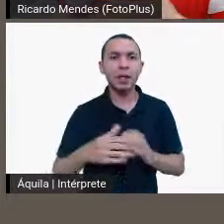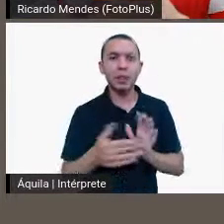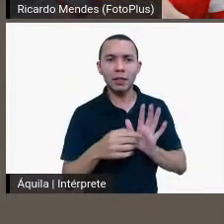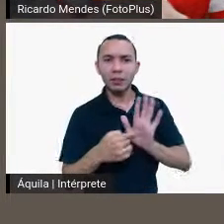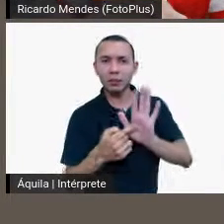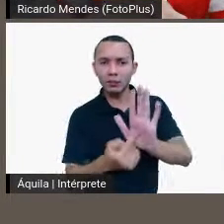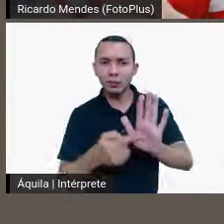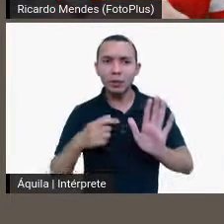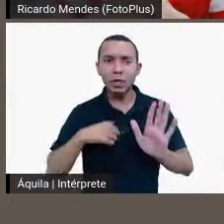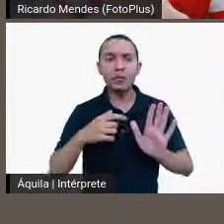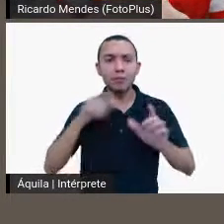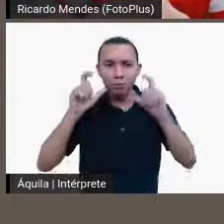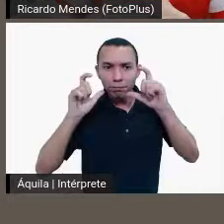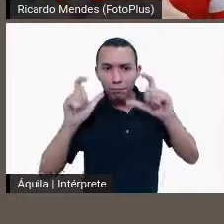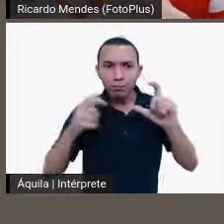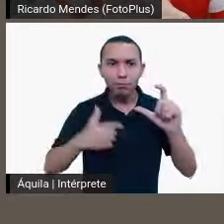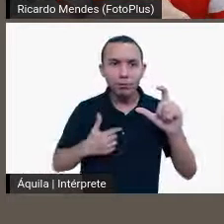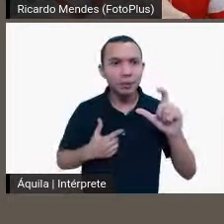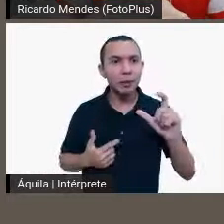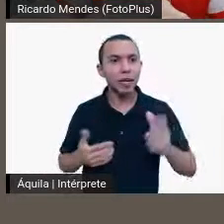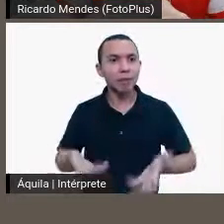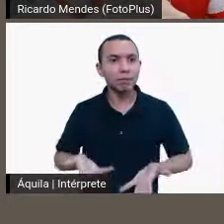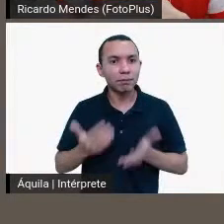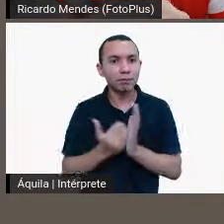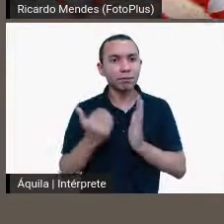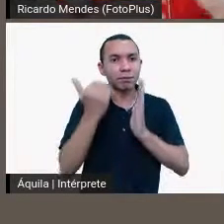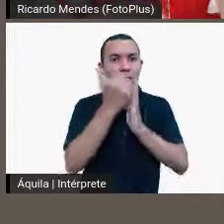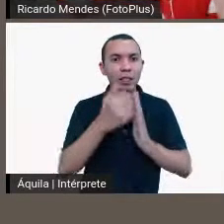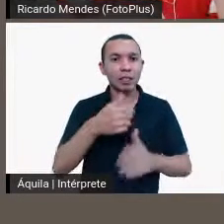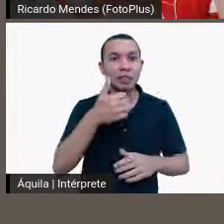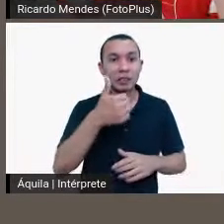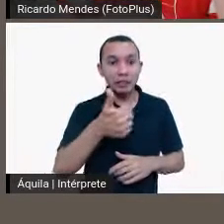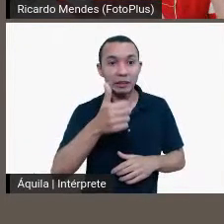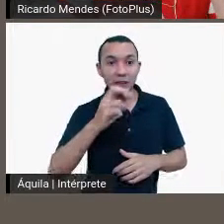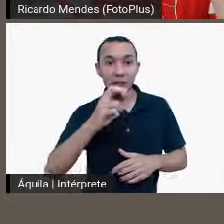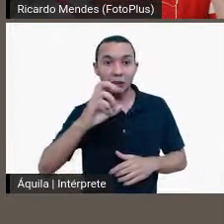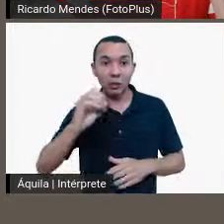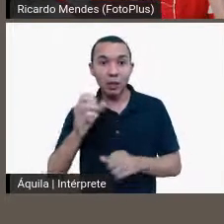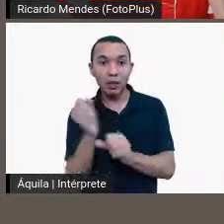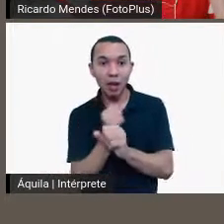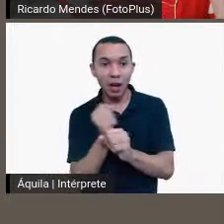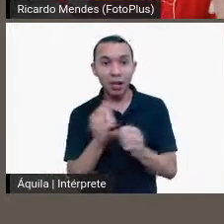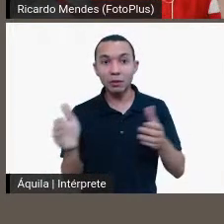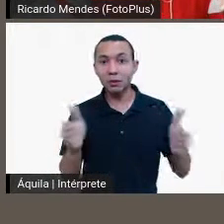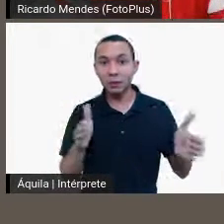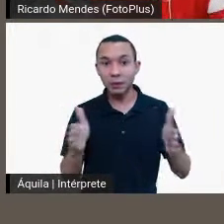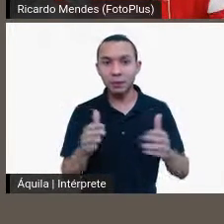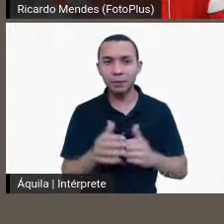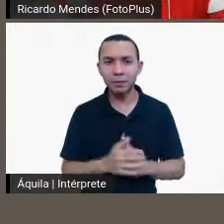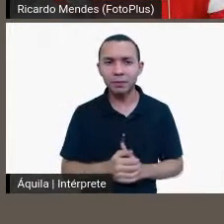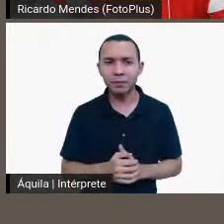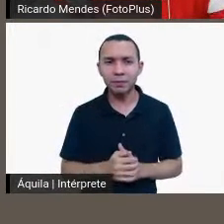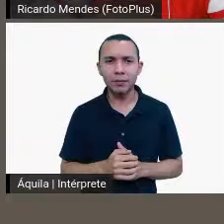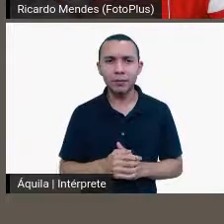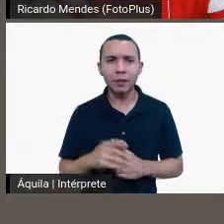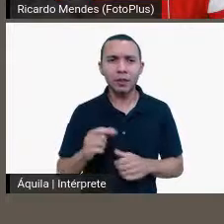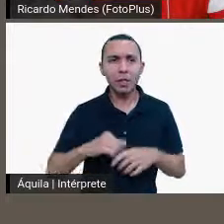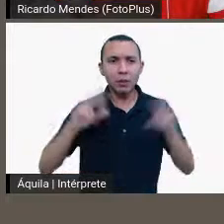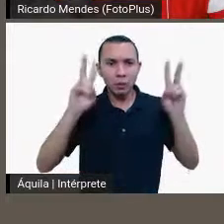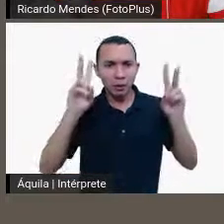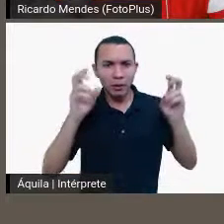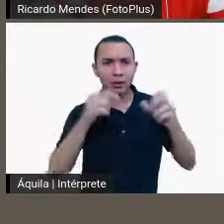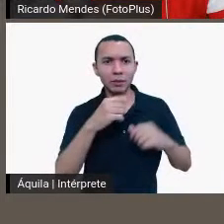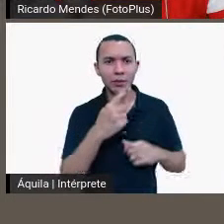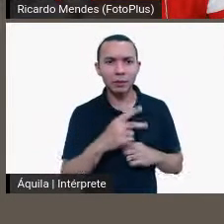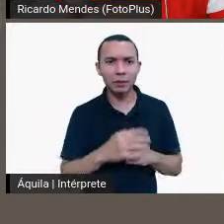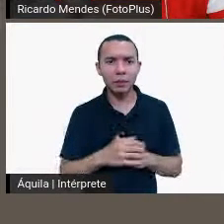ambicioso, cobrindo quase 150 anos. De alguma forma, o ensaio resume grande parte do temário que o autor tratara